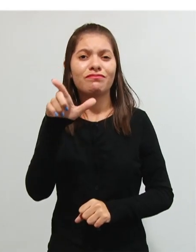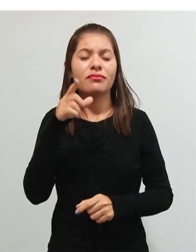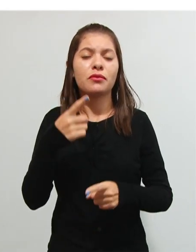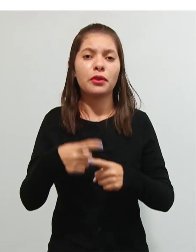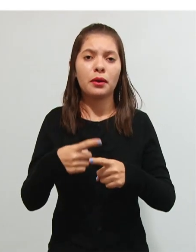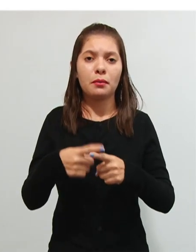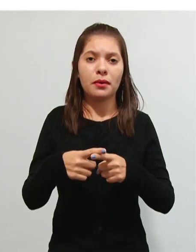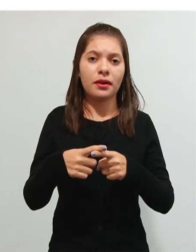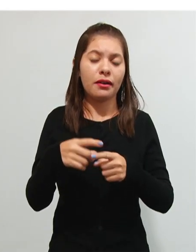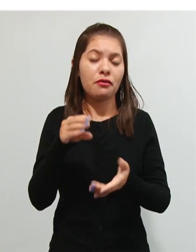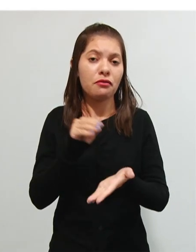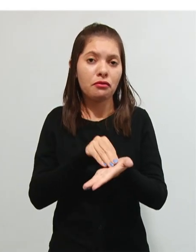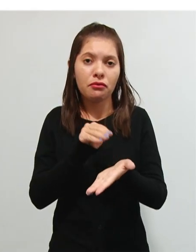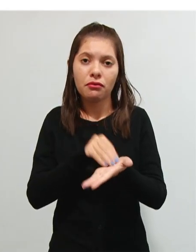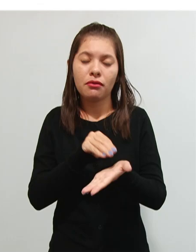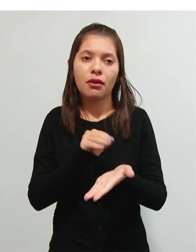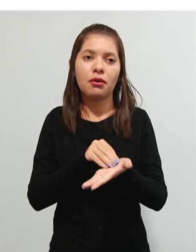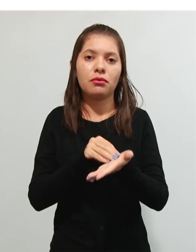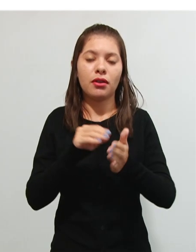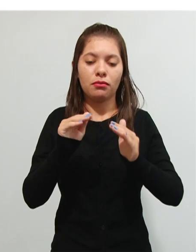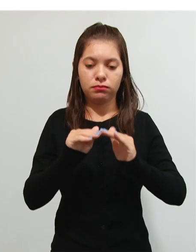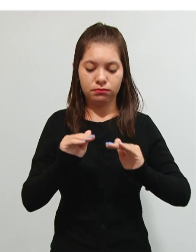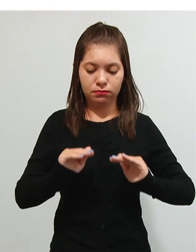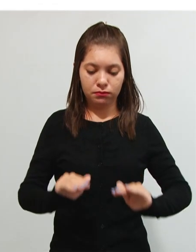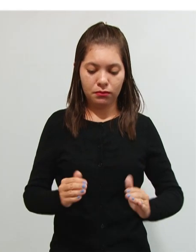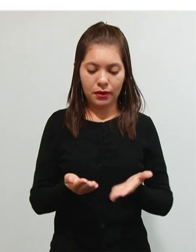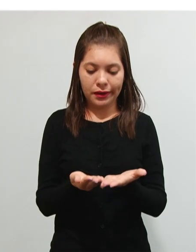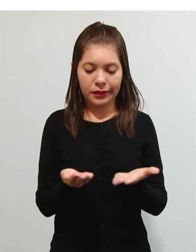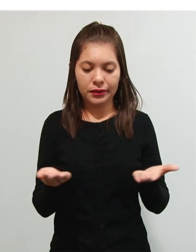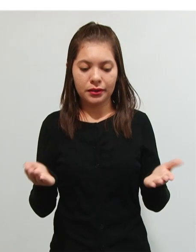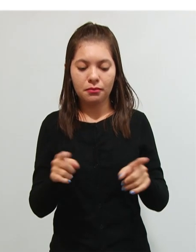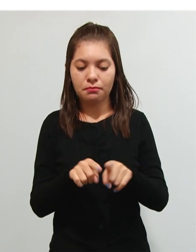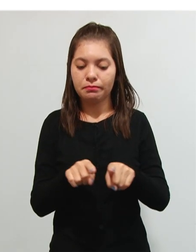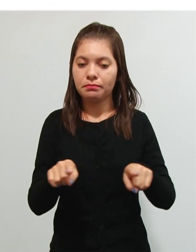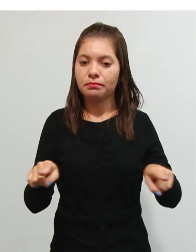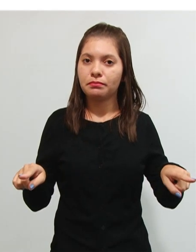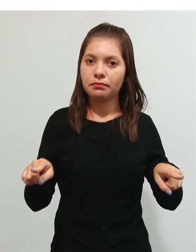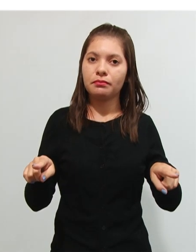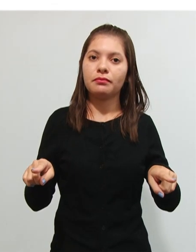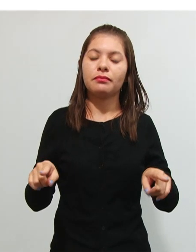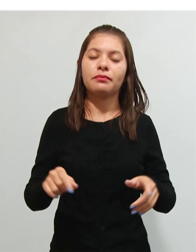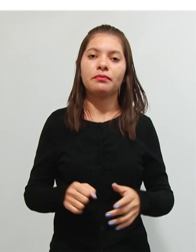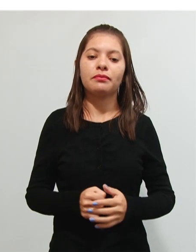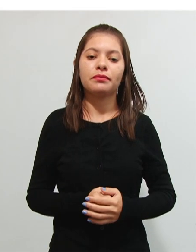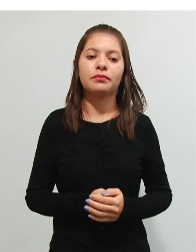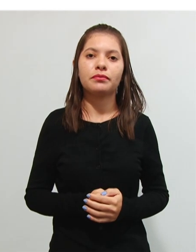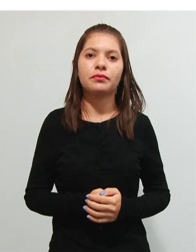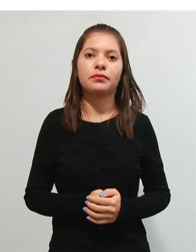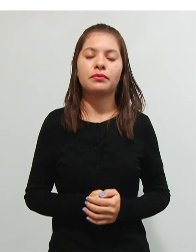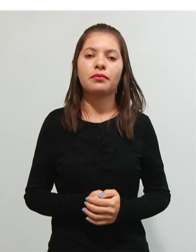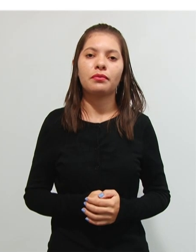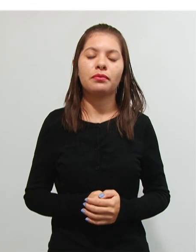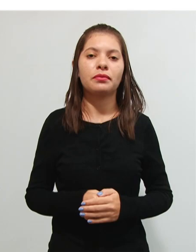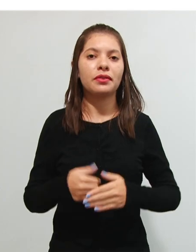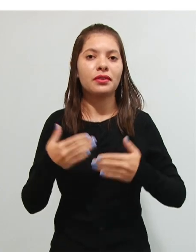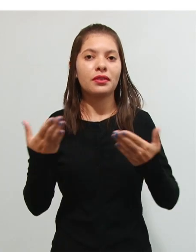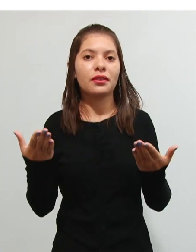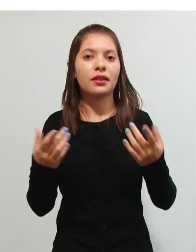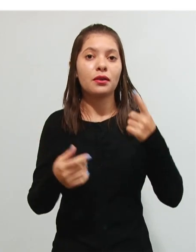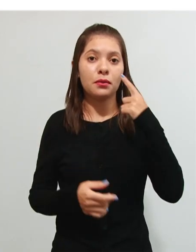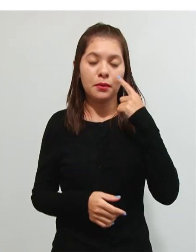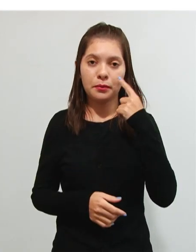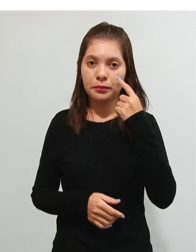de necessidades abaixo, né, do topo da pirâmide que não foram satisfeitas. E então aqui a gente